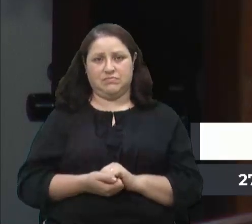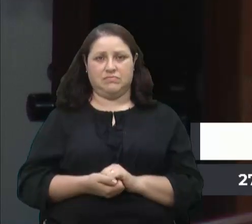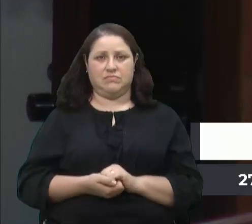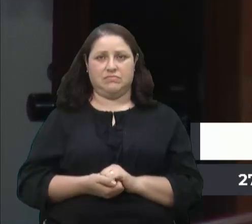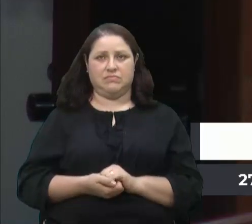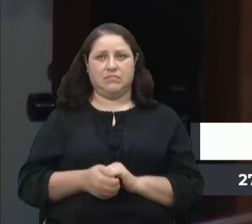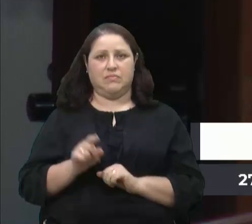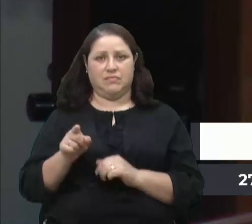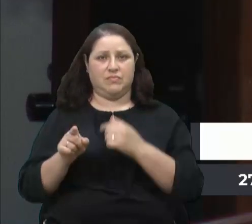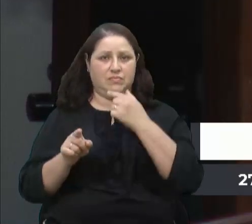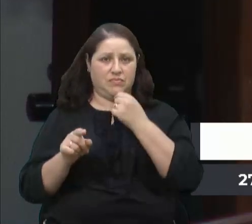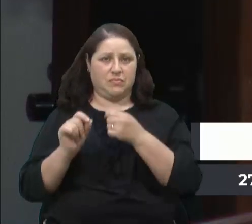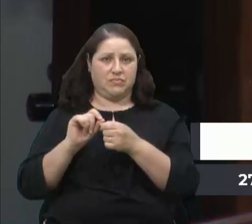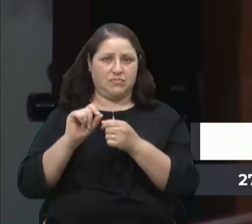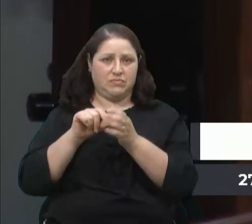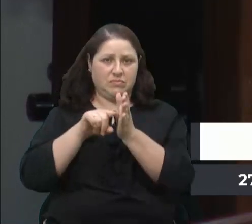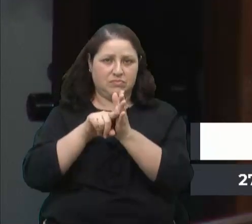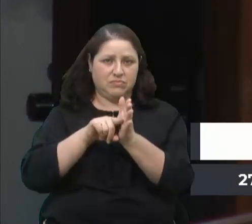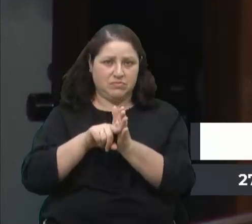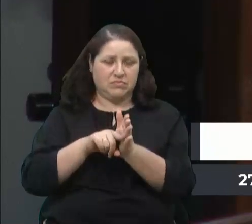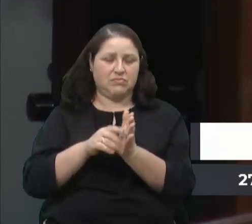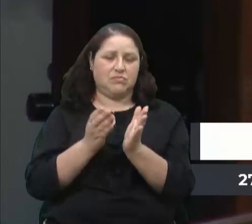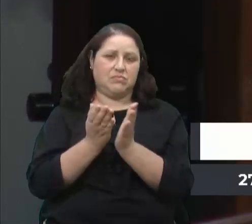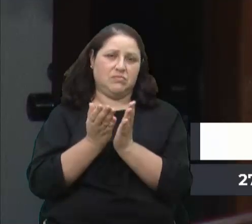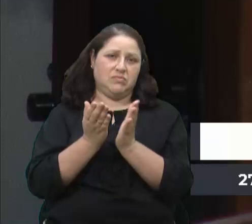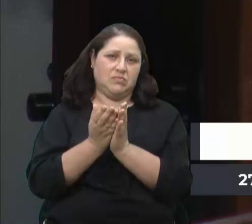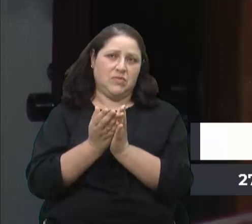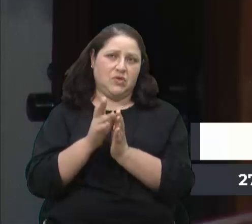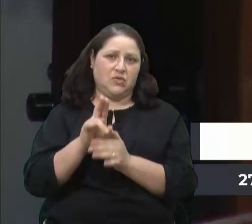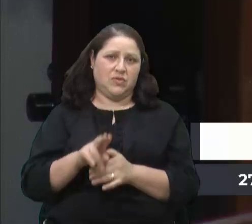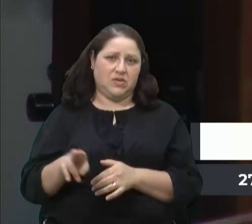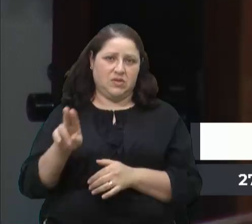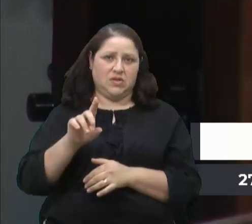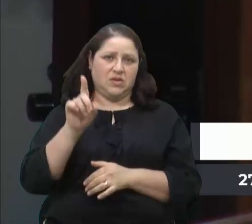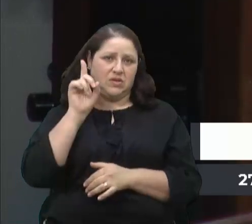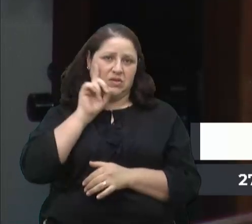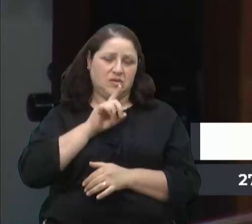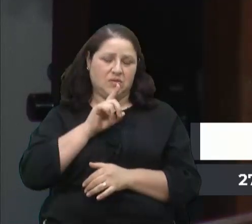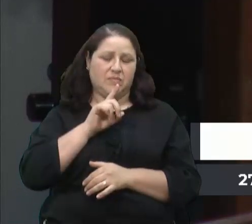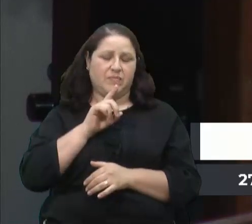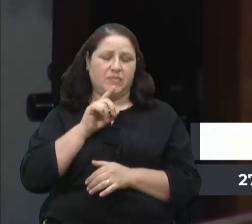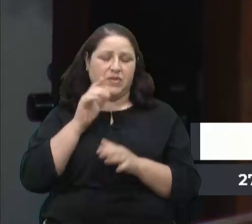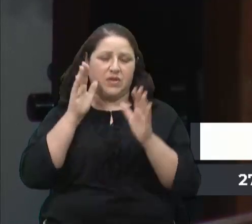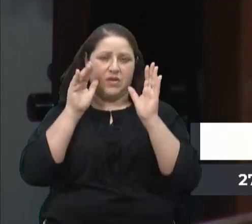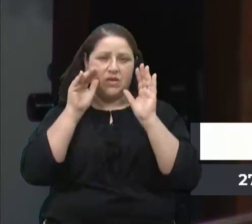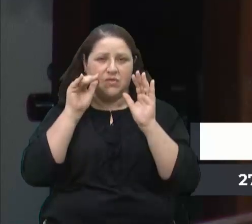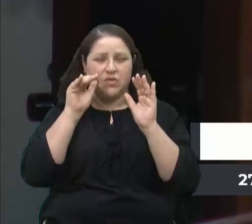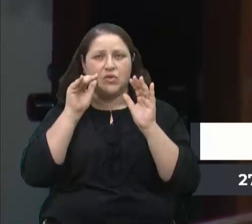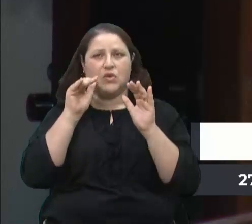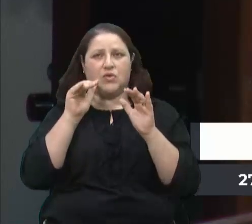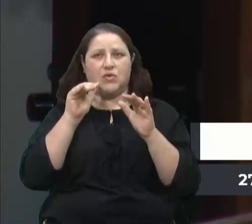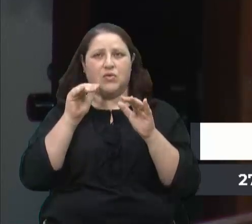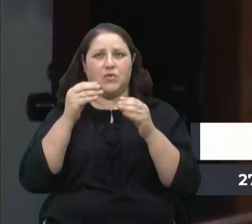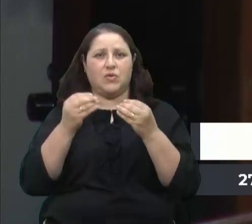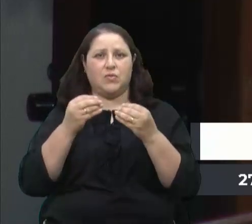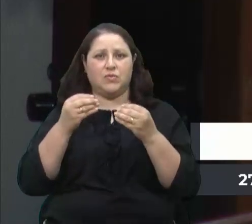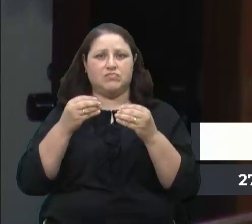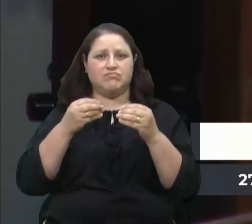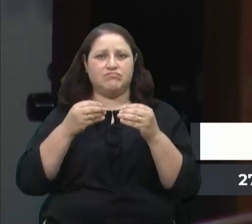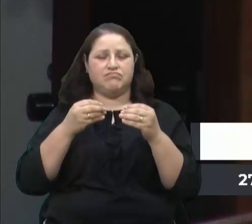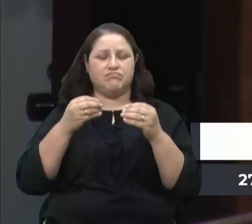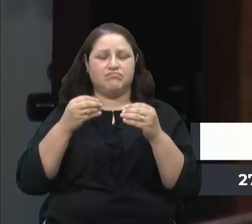que ele fez um estudo de pesquisadores da Universidade de Michigan que analisou fluxos turísticos internacionais de